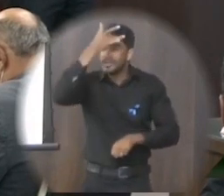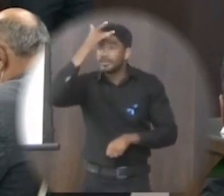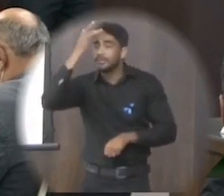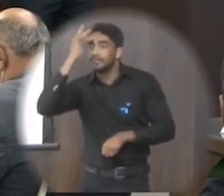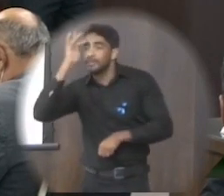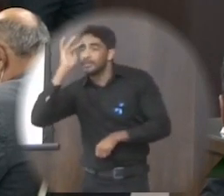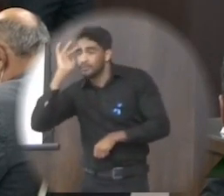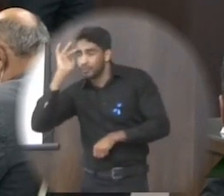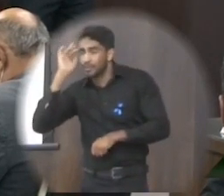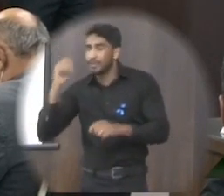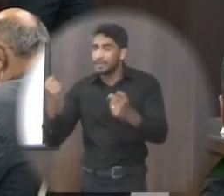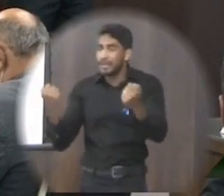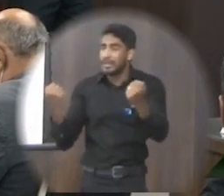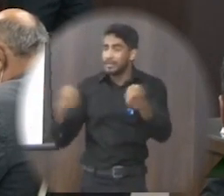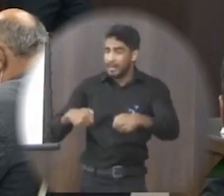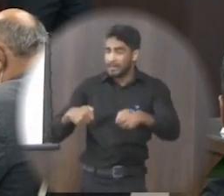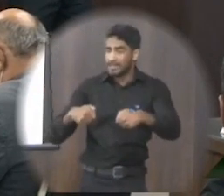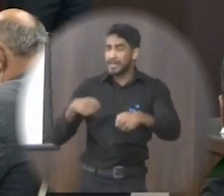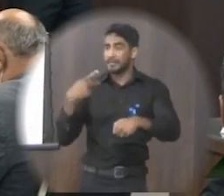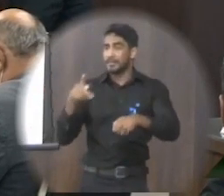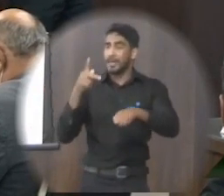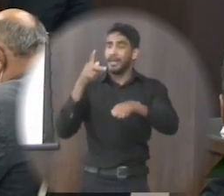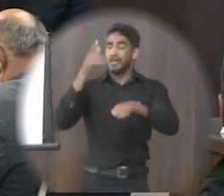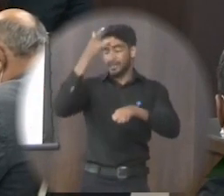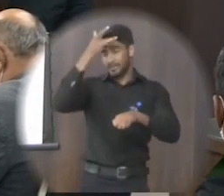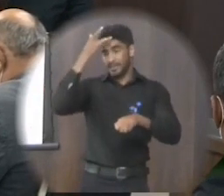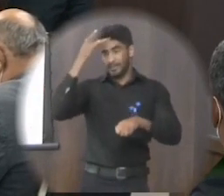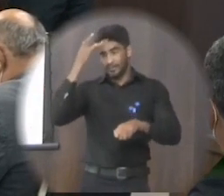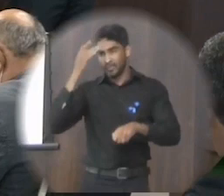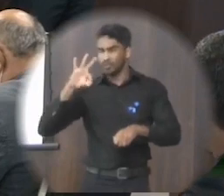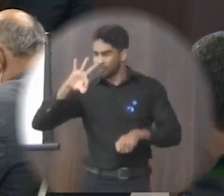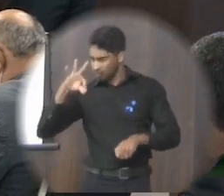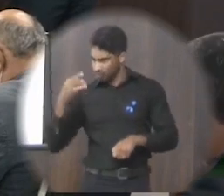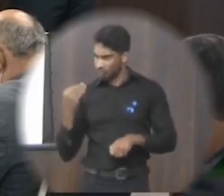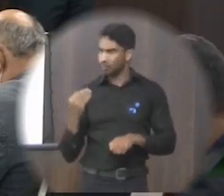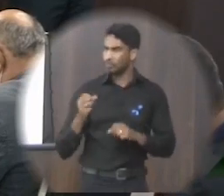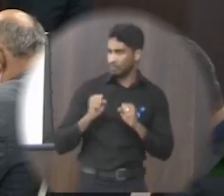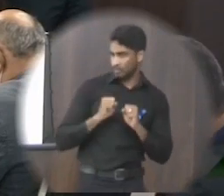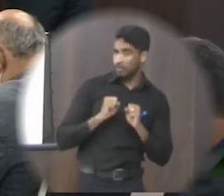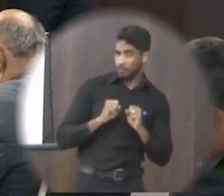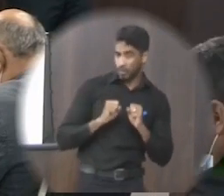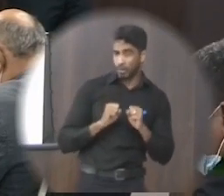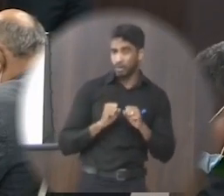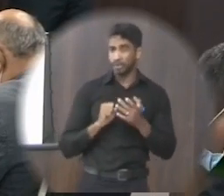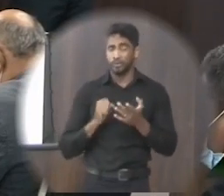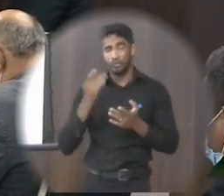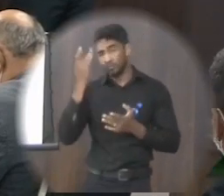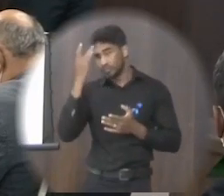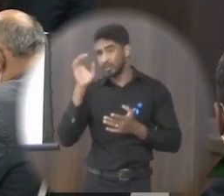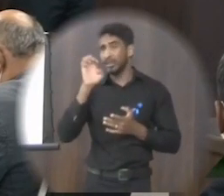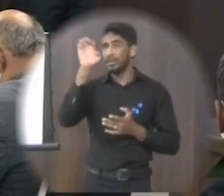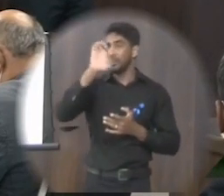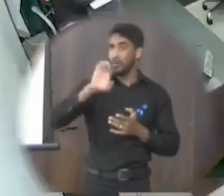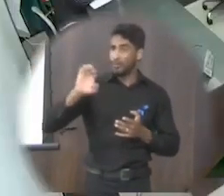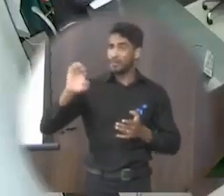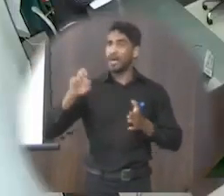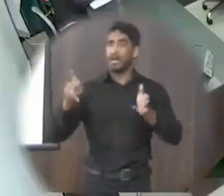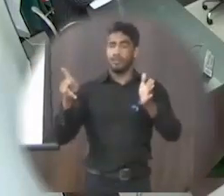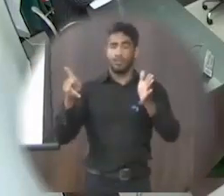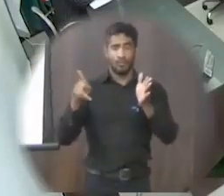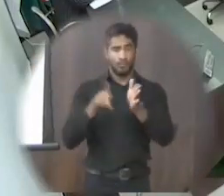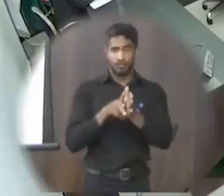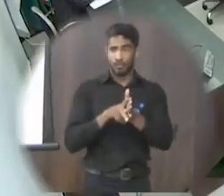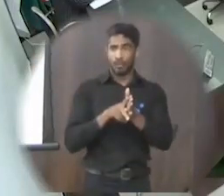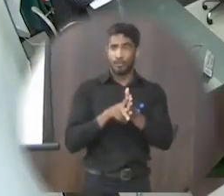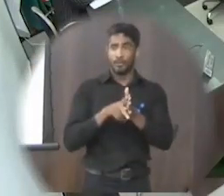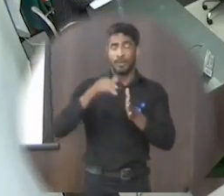até mesmo de pessoas para que tudo é possível, de repente, estar num lugar, próprio dentro de casa, um